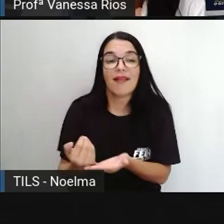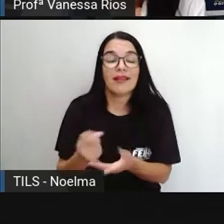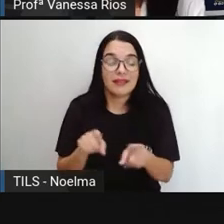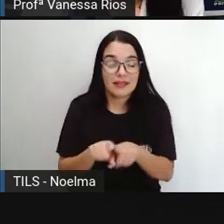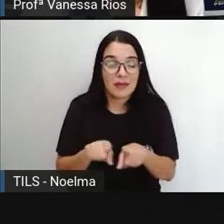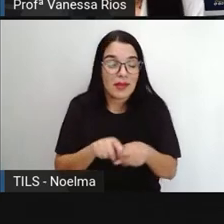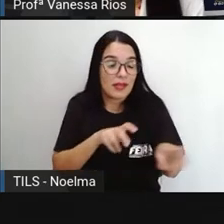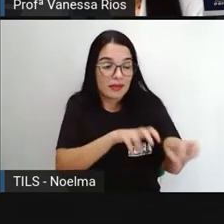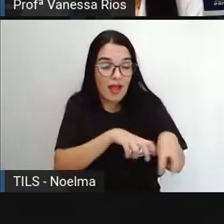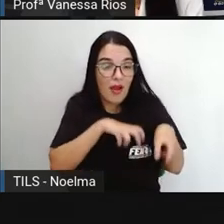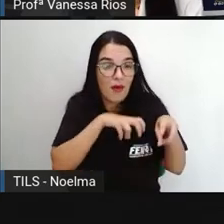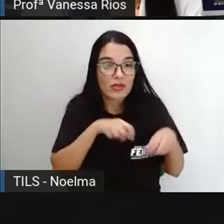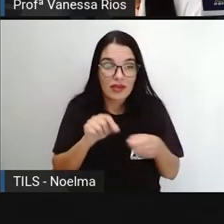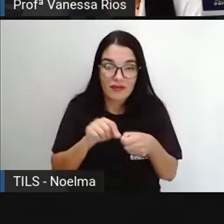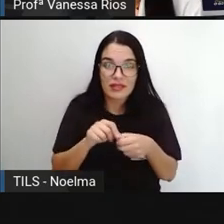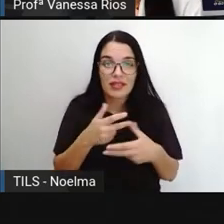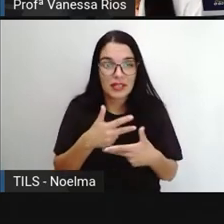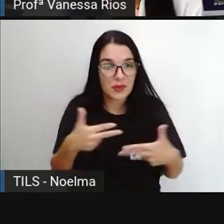colhiam.